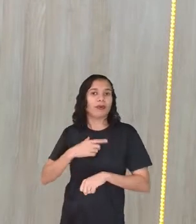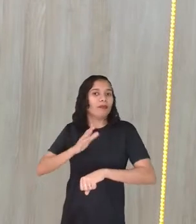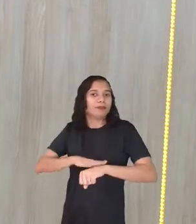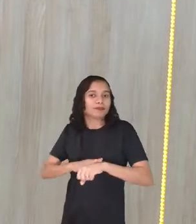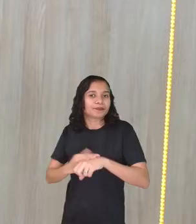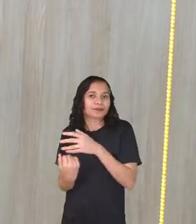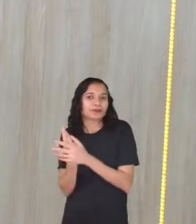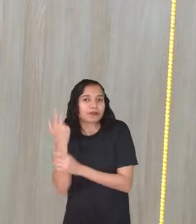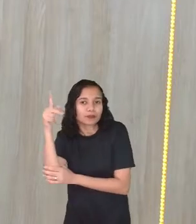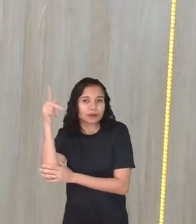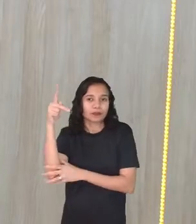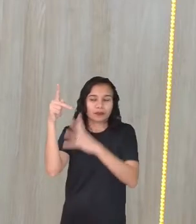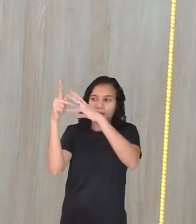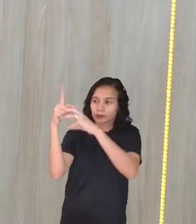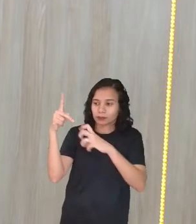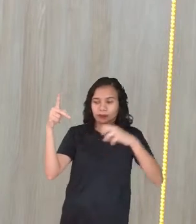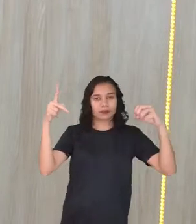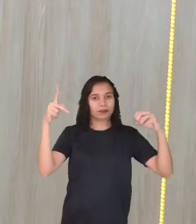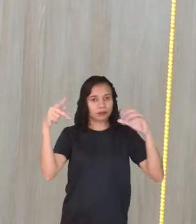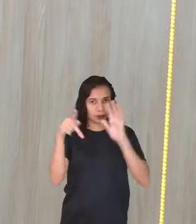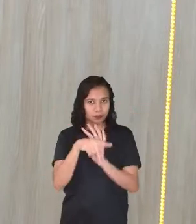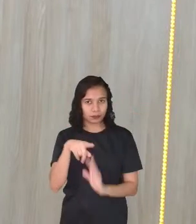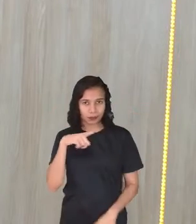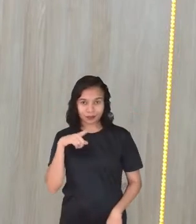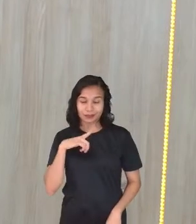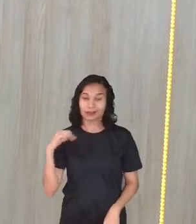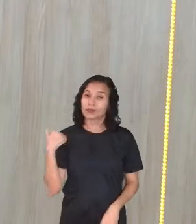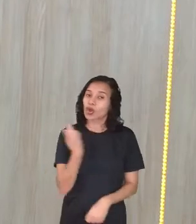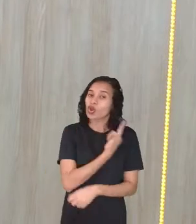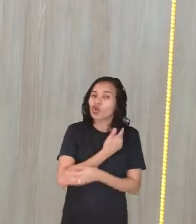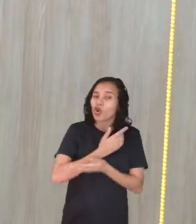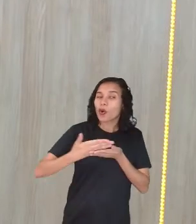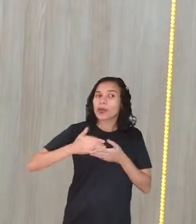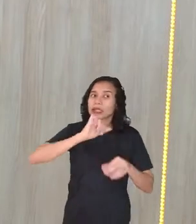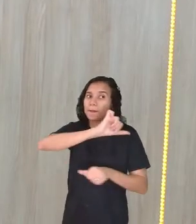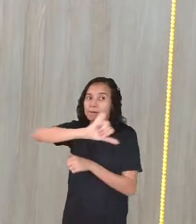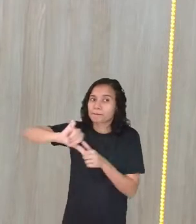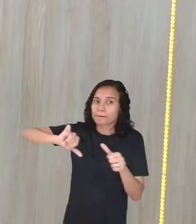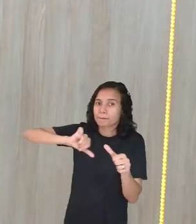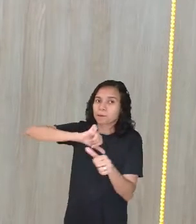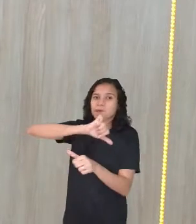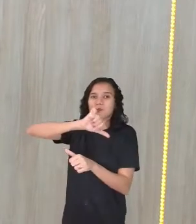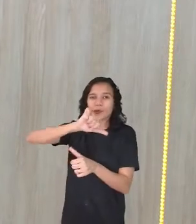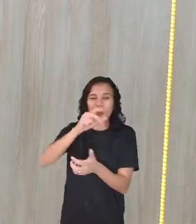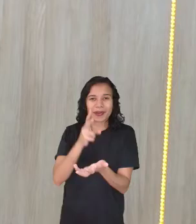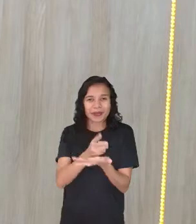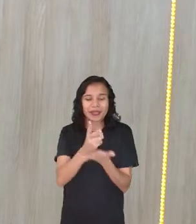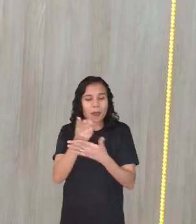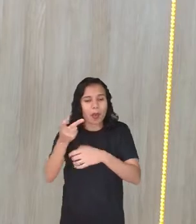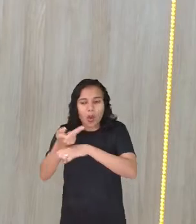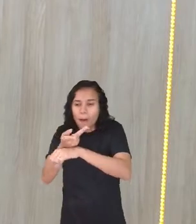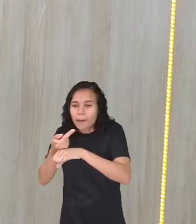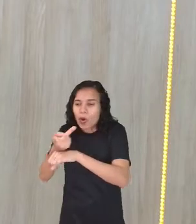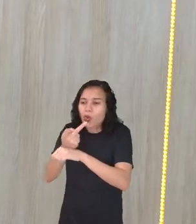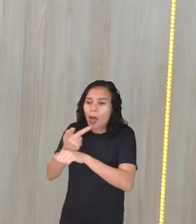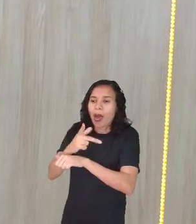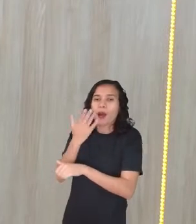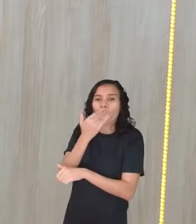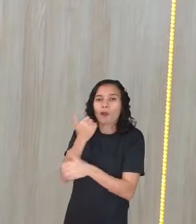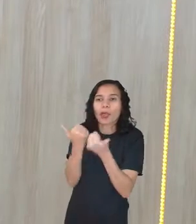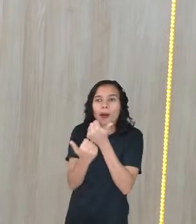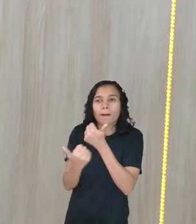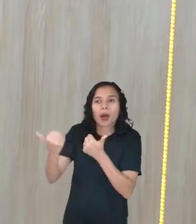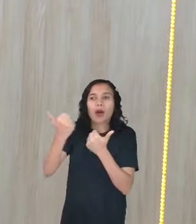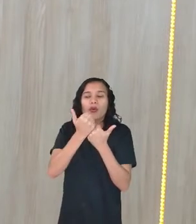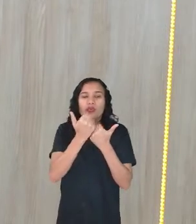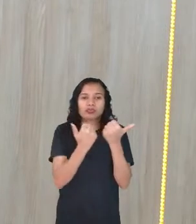quer dizer, não está no período de colheita. E a gente começa a mudar e sempre está procurando os alimentos, no